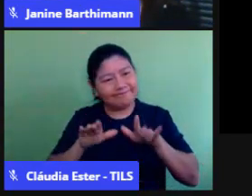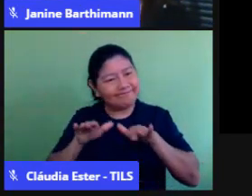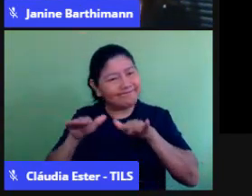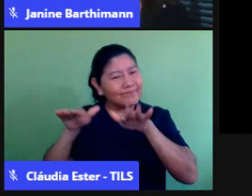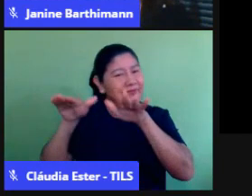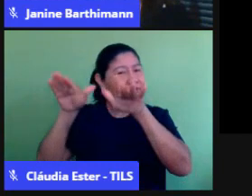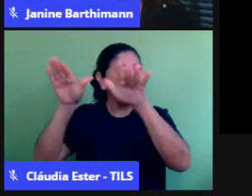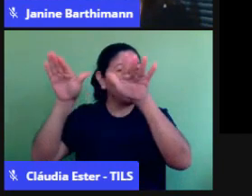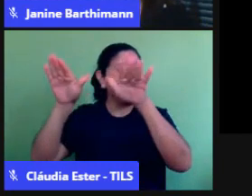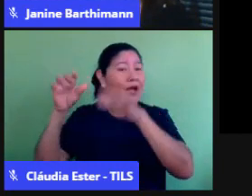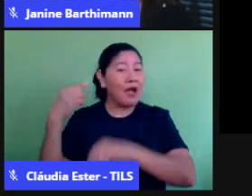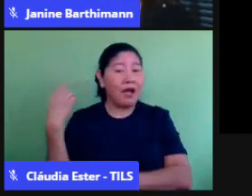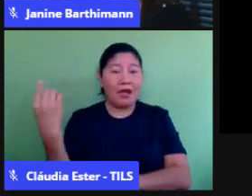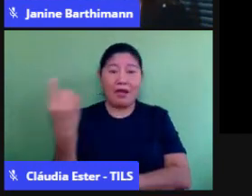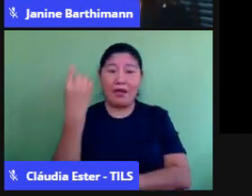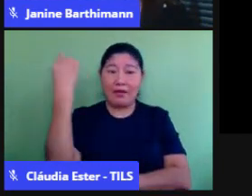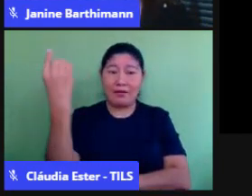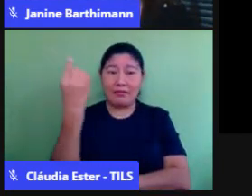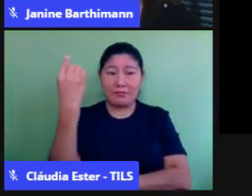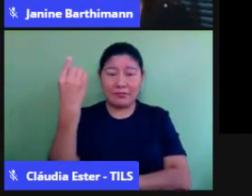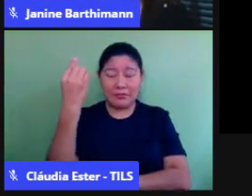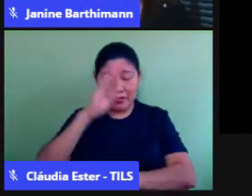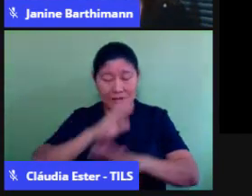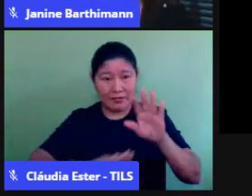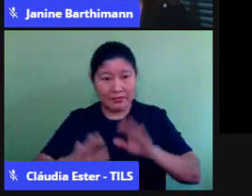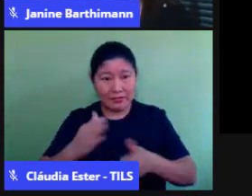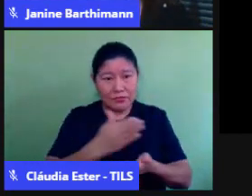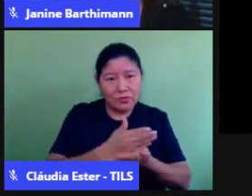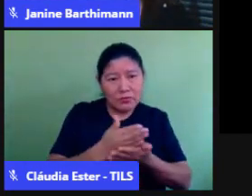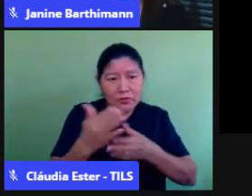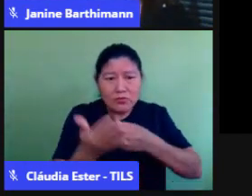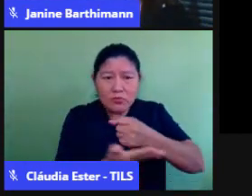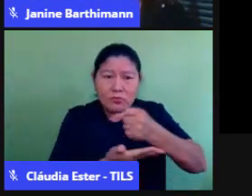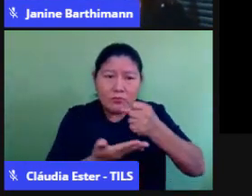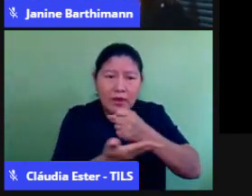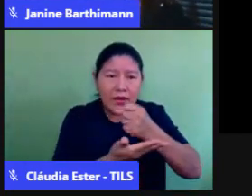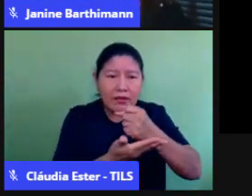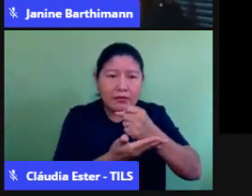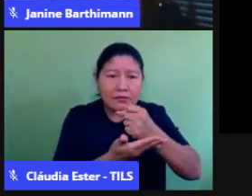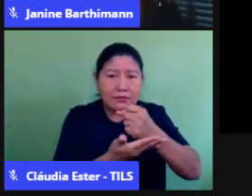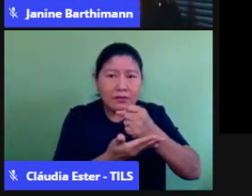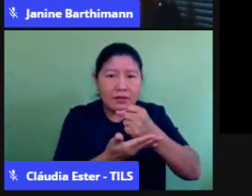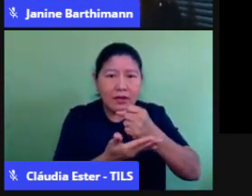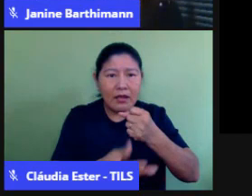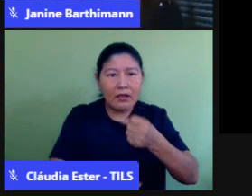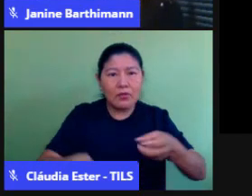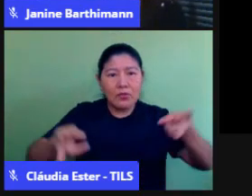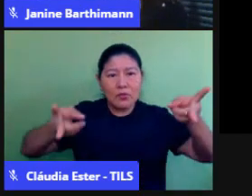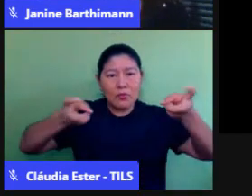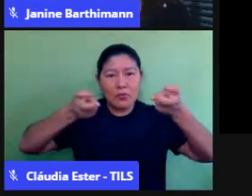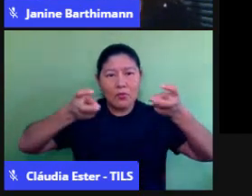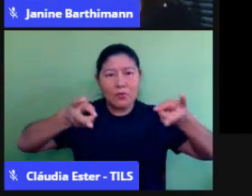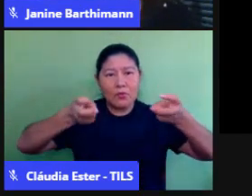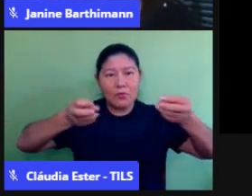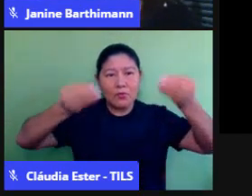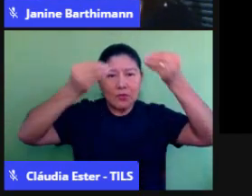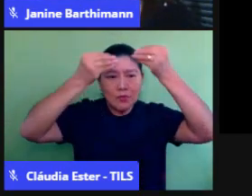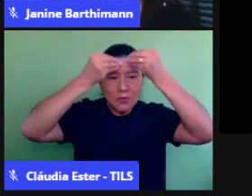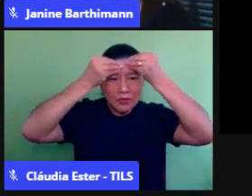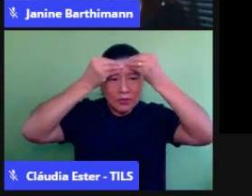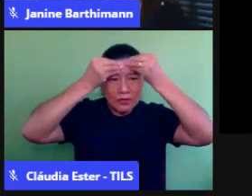adestramento no princípio, mas depois que a gente vai ganhando conhecimento, aí a gente se diferencia dos outros animais.